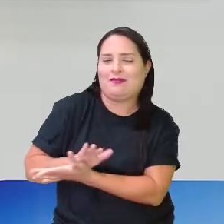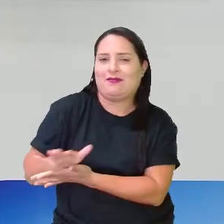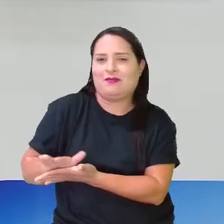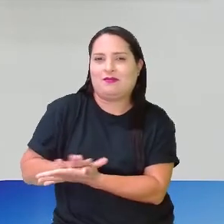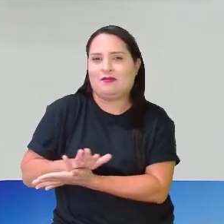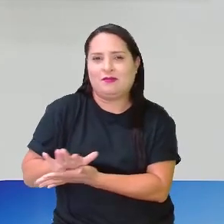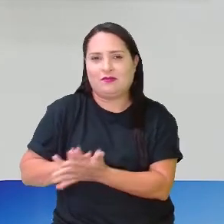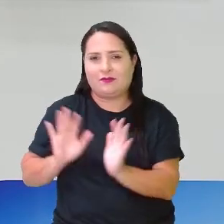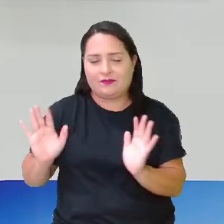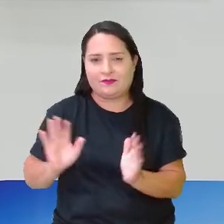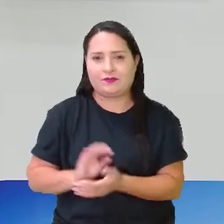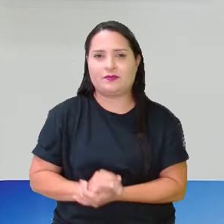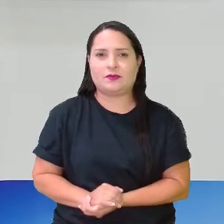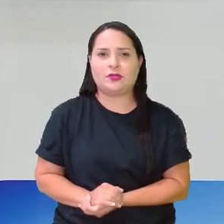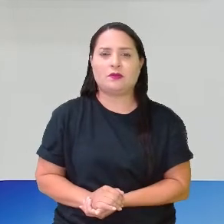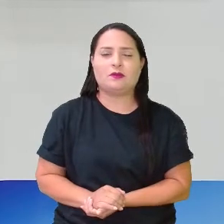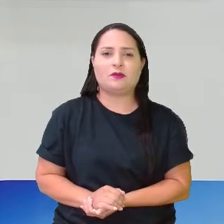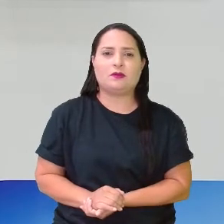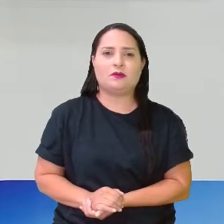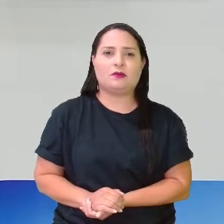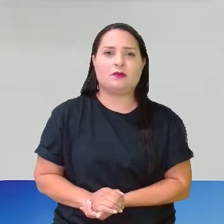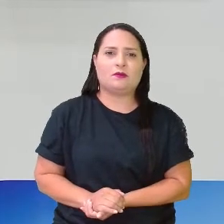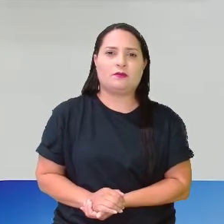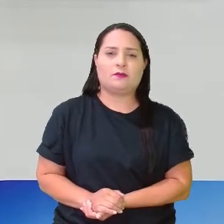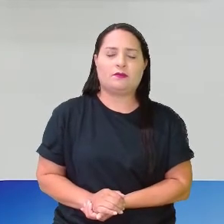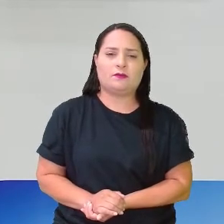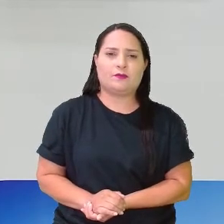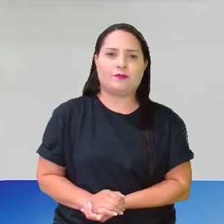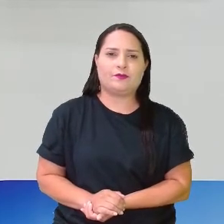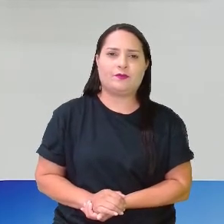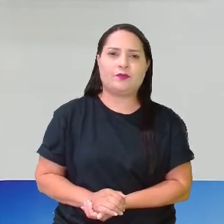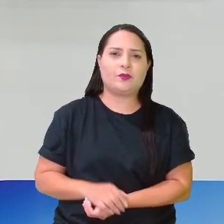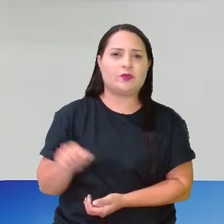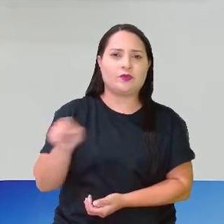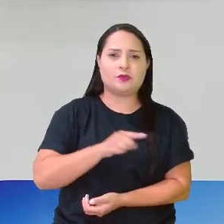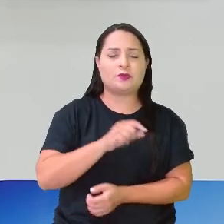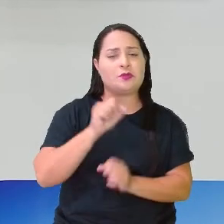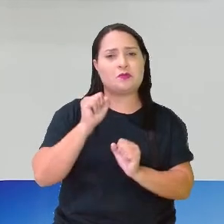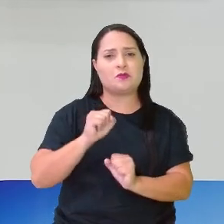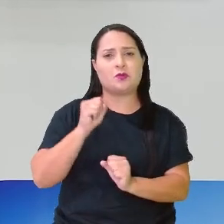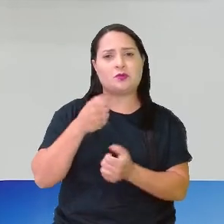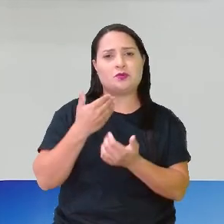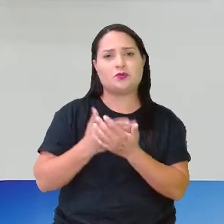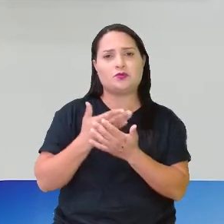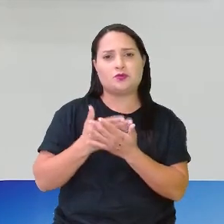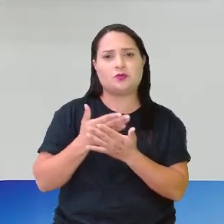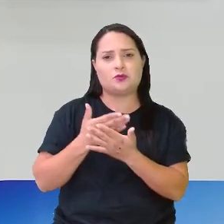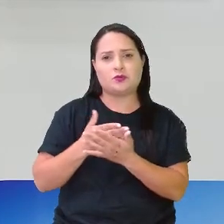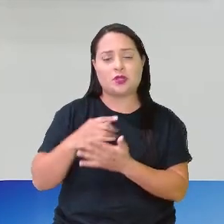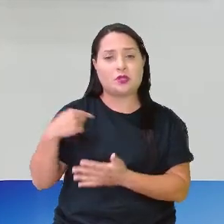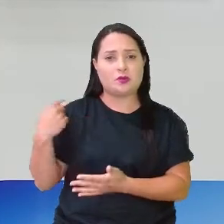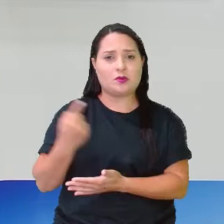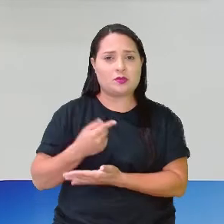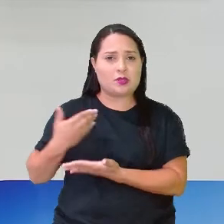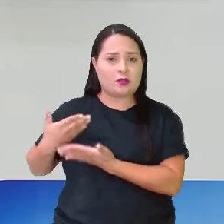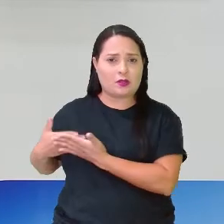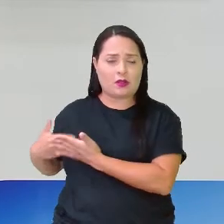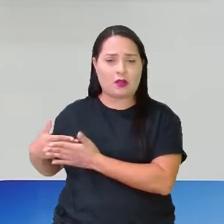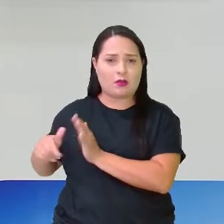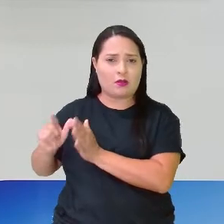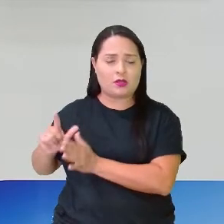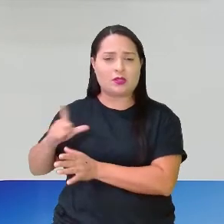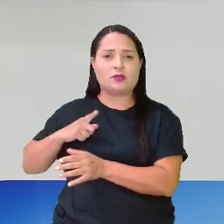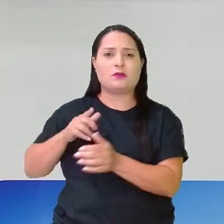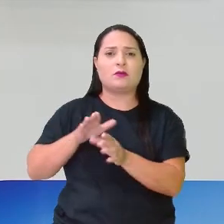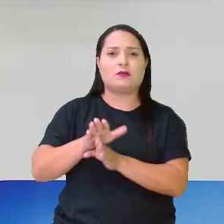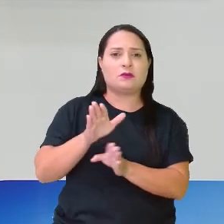gente tem aí um certo conhecimento, né? Vocês podem estudar nas nossas aulas e também ter orientações de